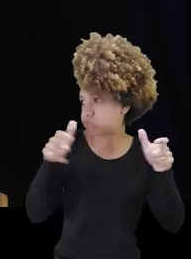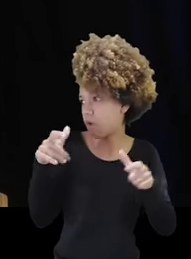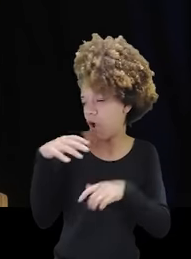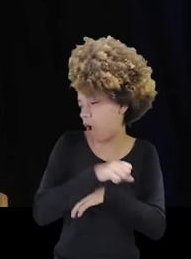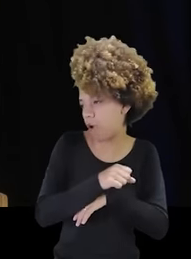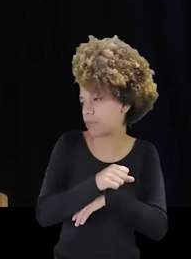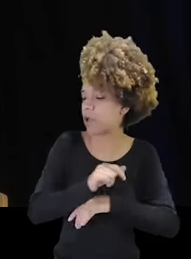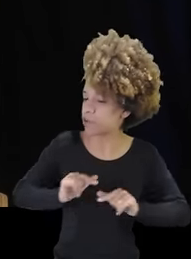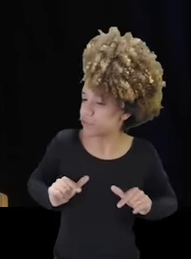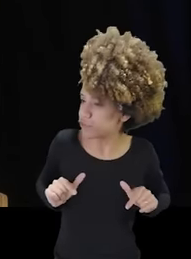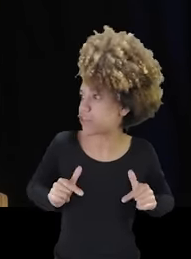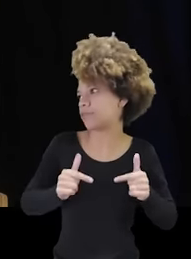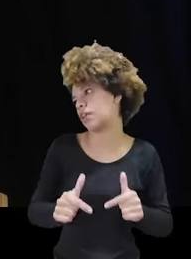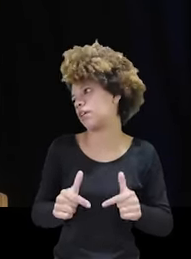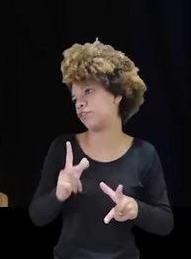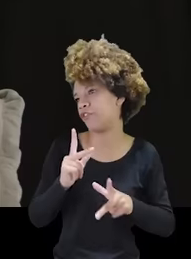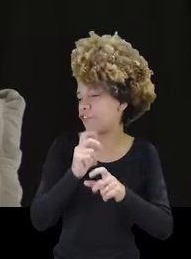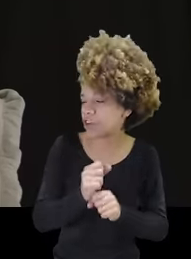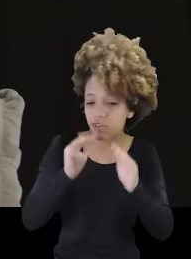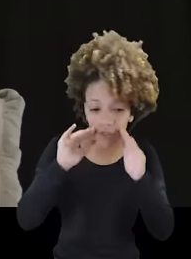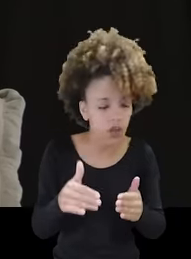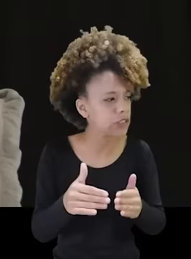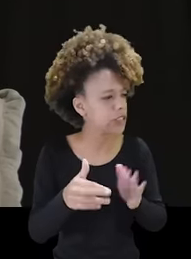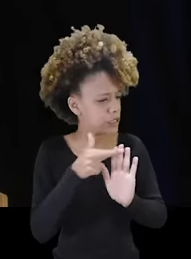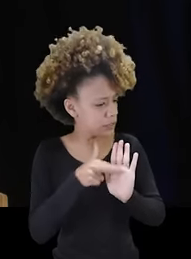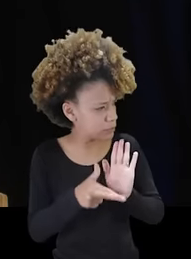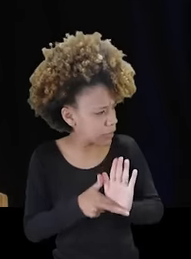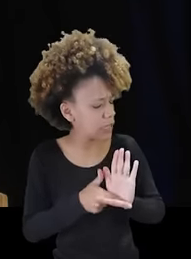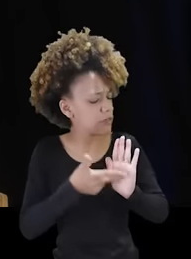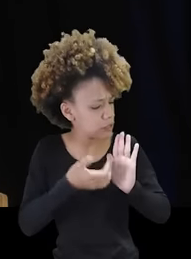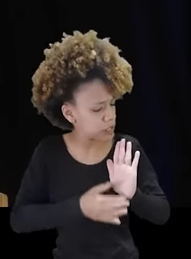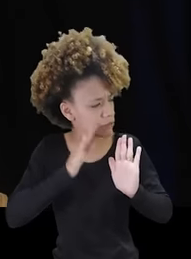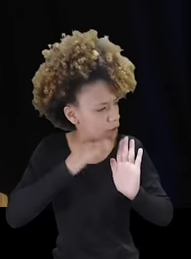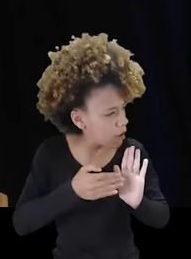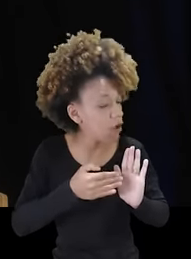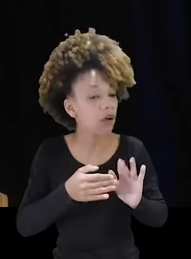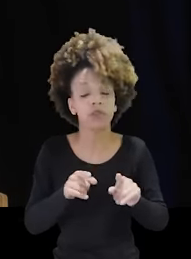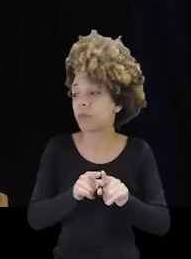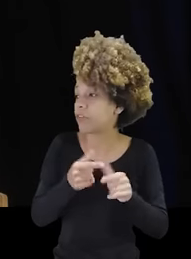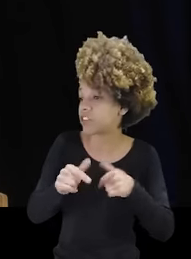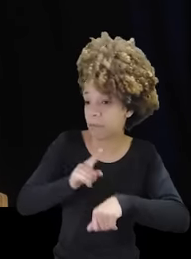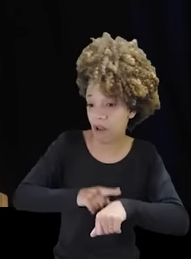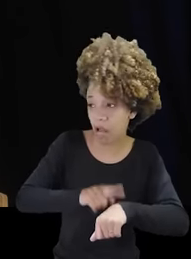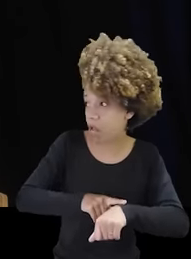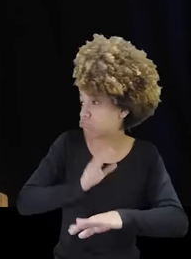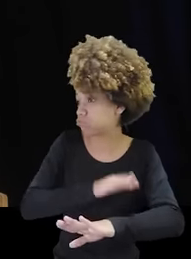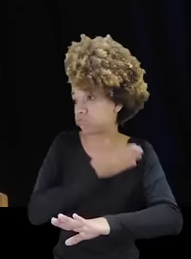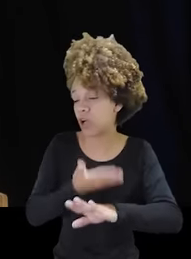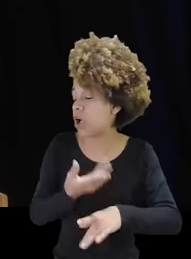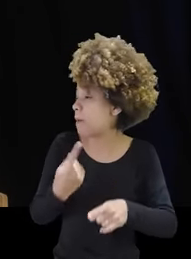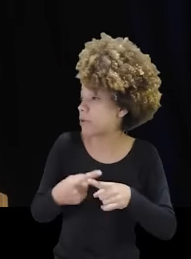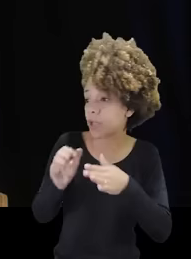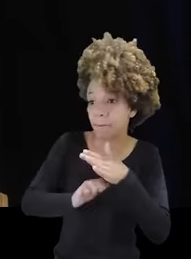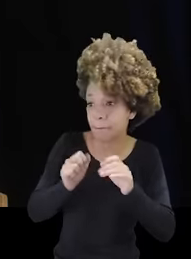foi justamente por serem esforçados em querer que a Coren dedicado disciplinados vou trabalhar até tarde porque eu quero que